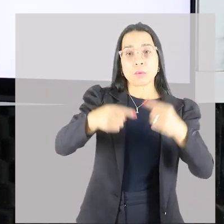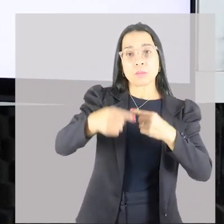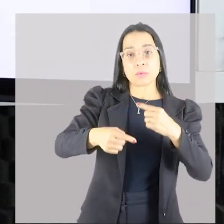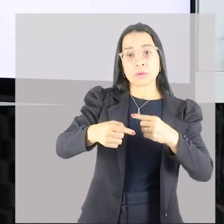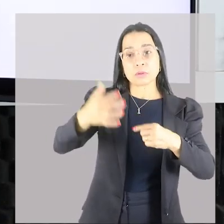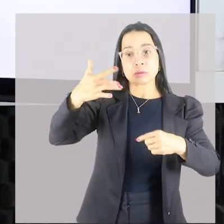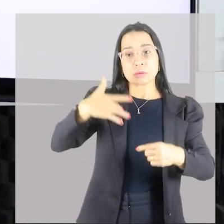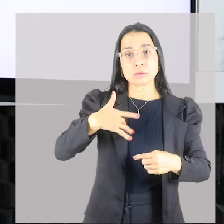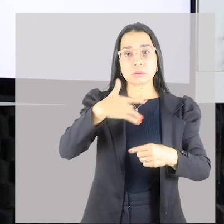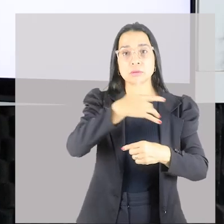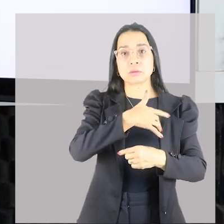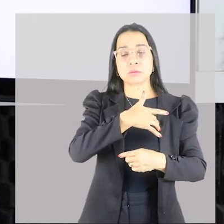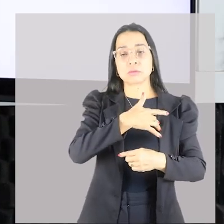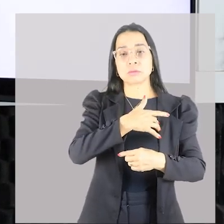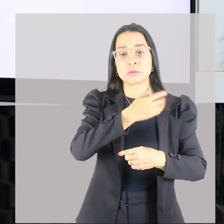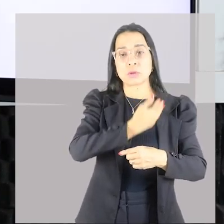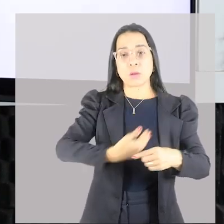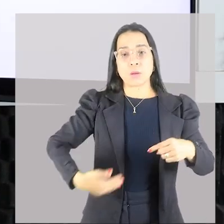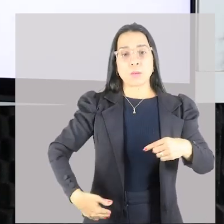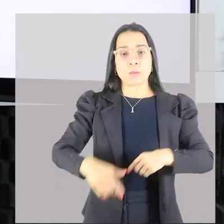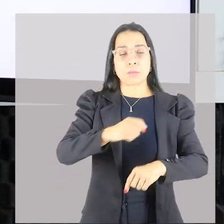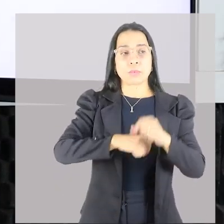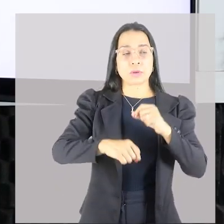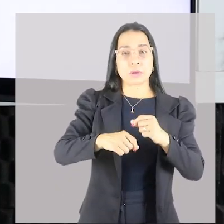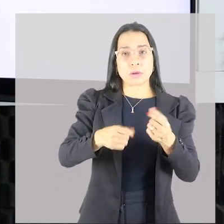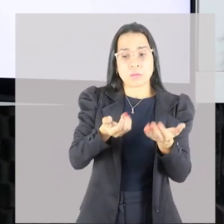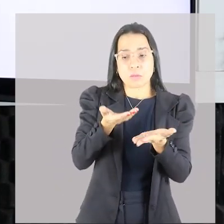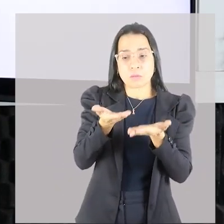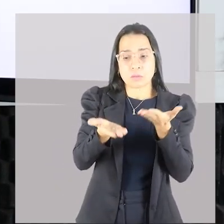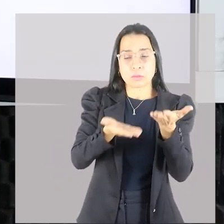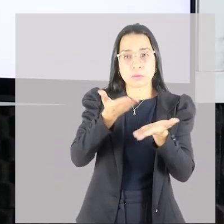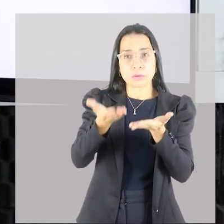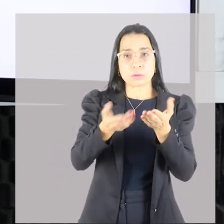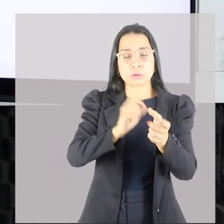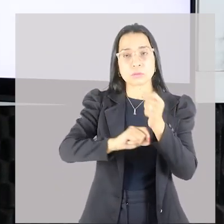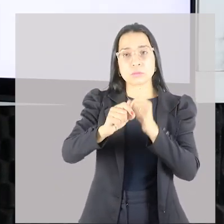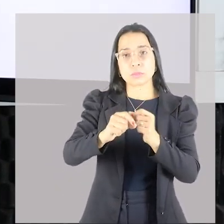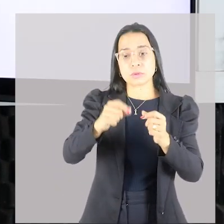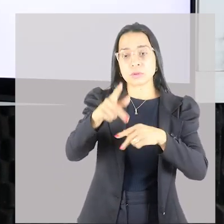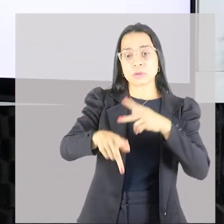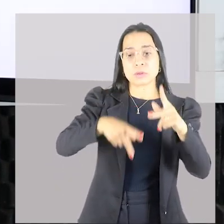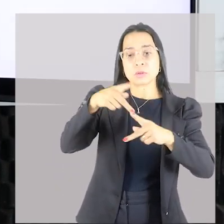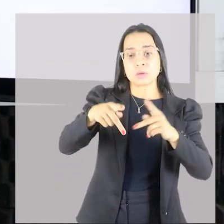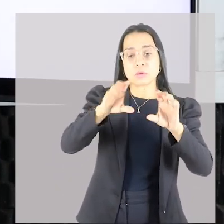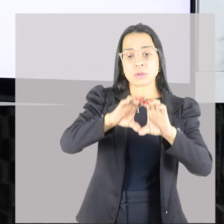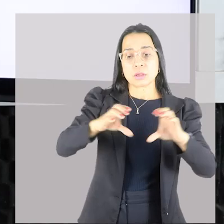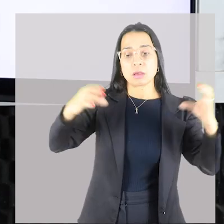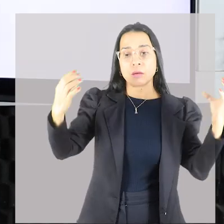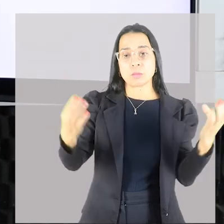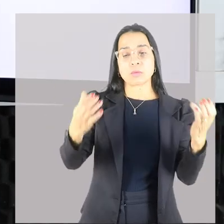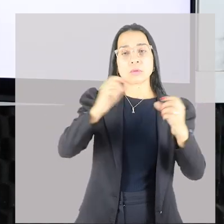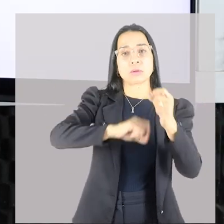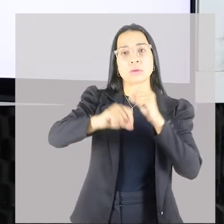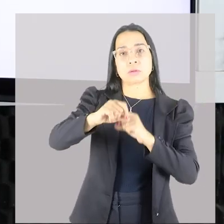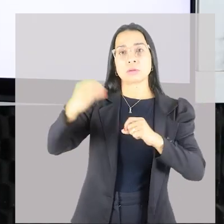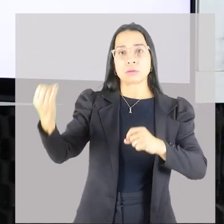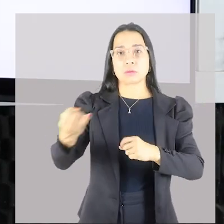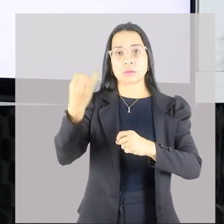saúde pública, certo? Então o atendimento a esses povos, a essas comunidades, é extremamente importante. Não